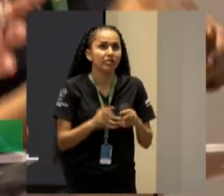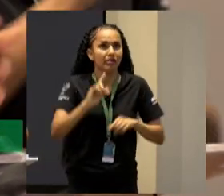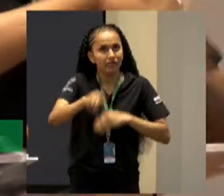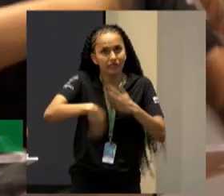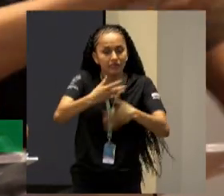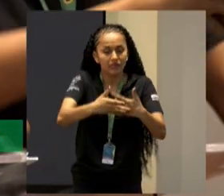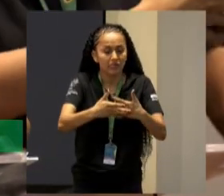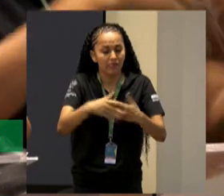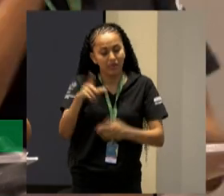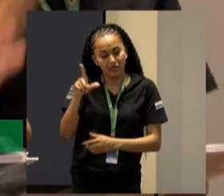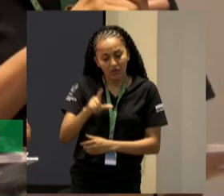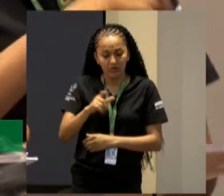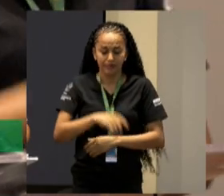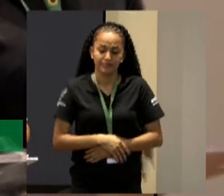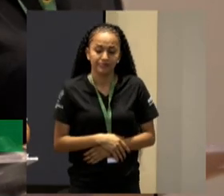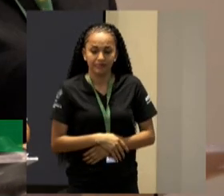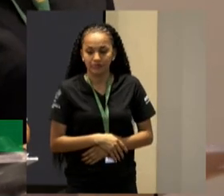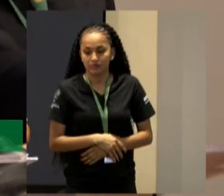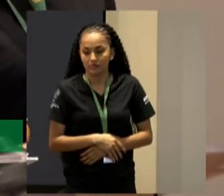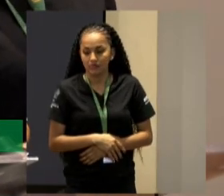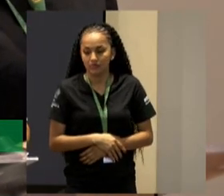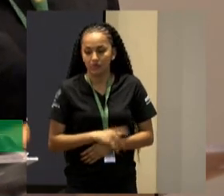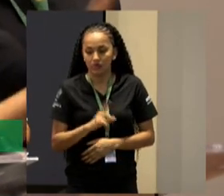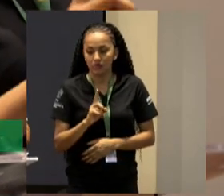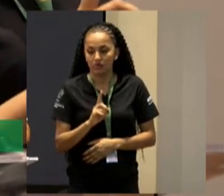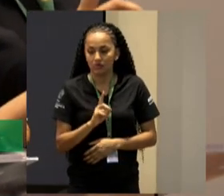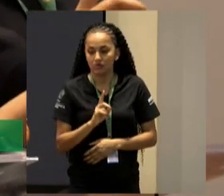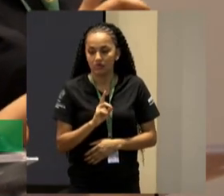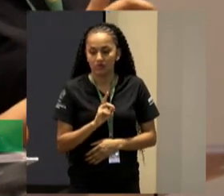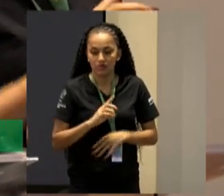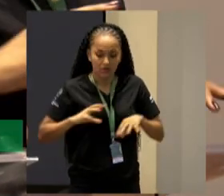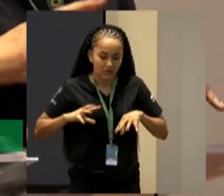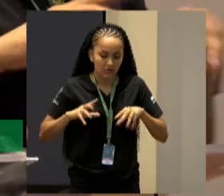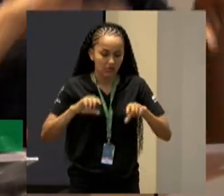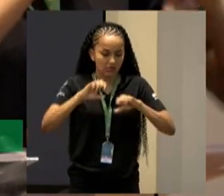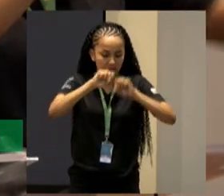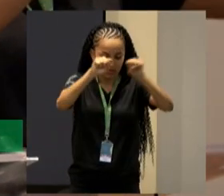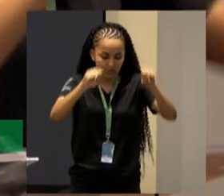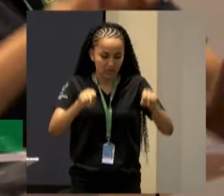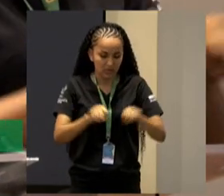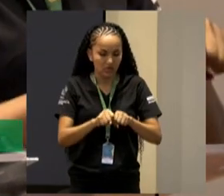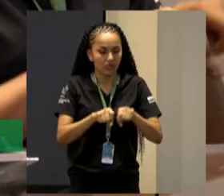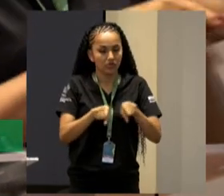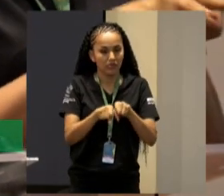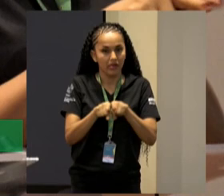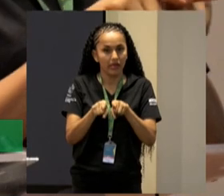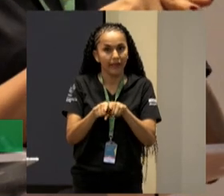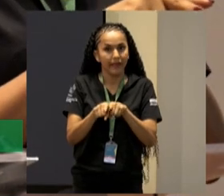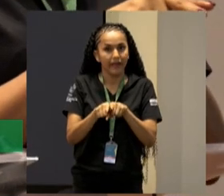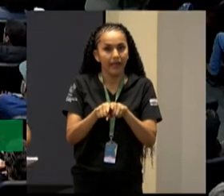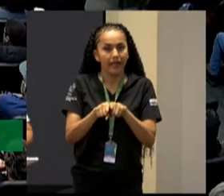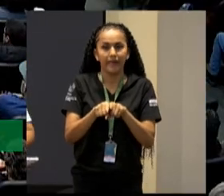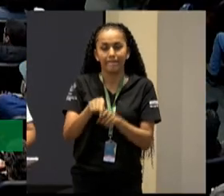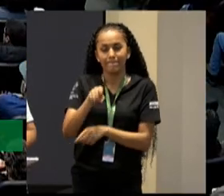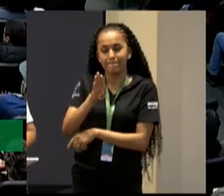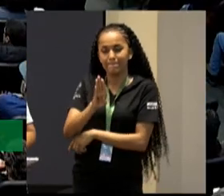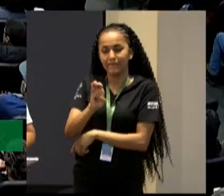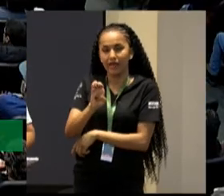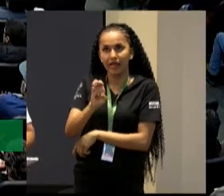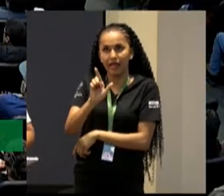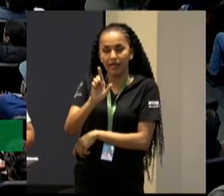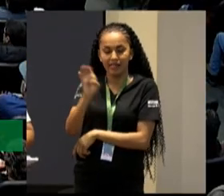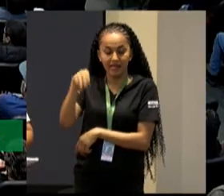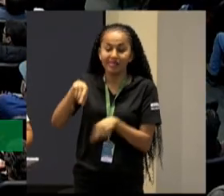outras menores, não abarcando todo o sistema, como em Belém e Salvador. Nesse sentido,